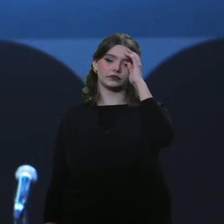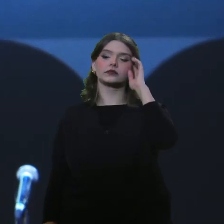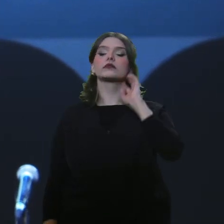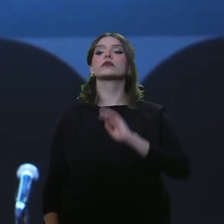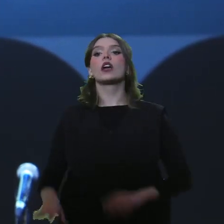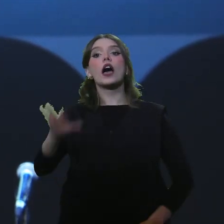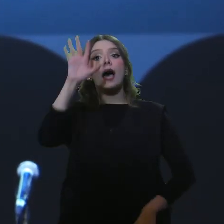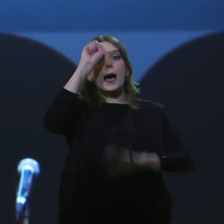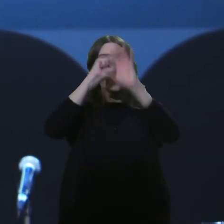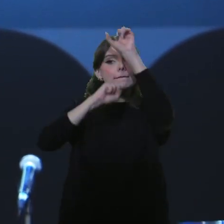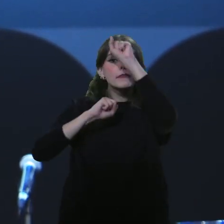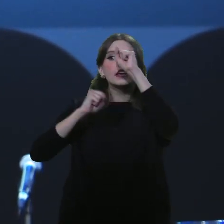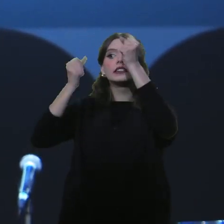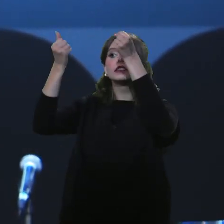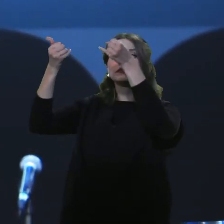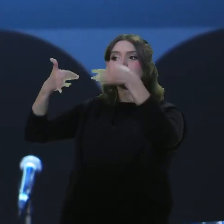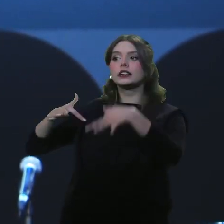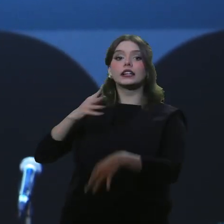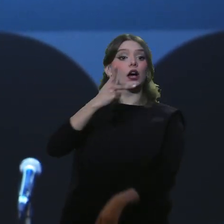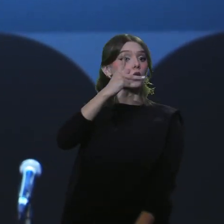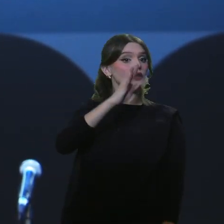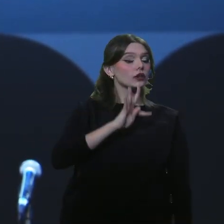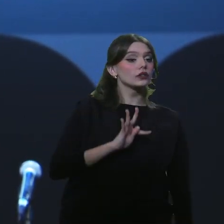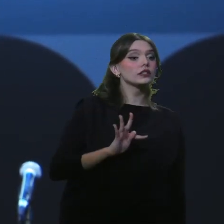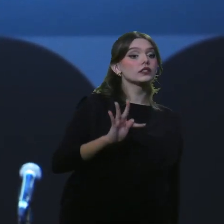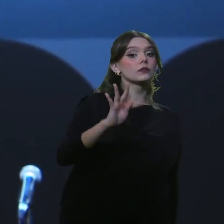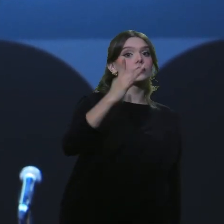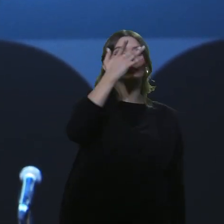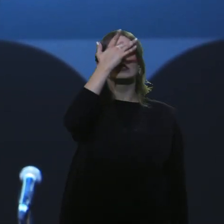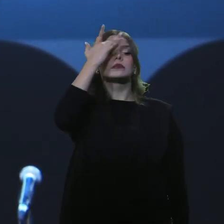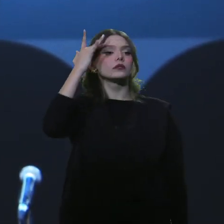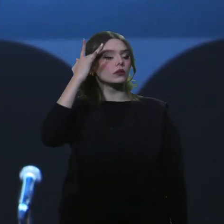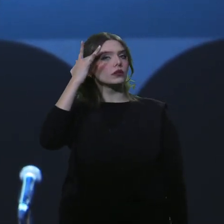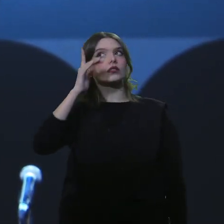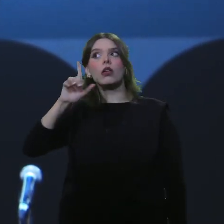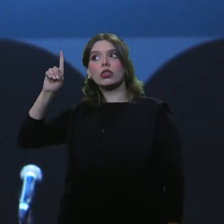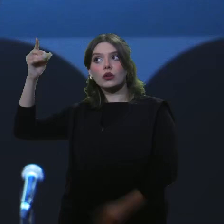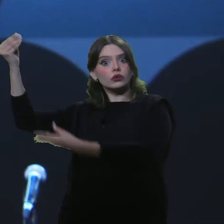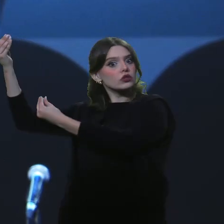Aprenda a contar o teu testemunho. Algo tão precioso que Deus te deu.